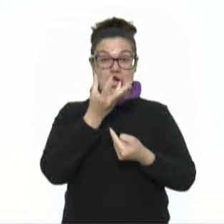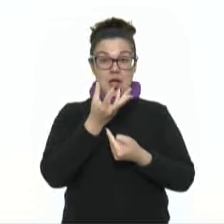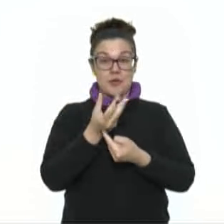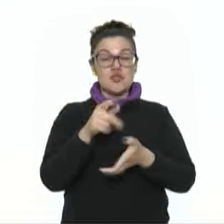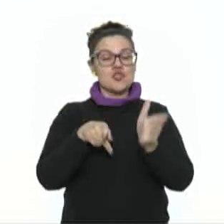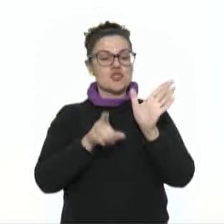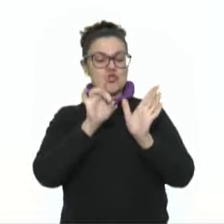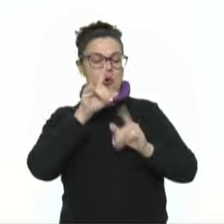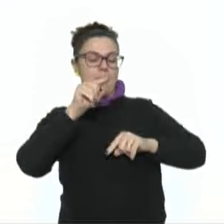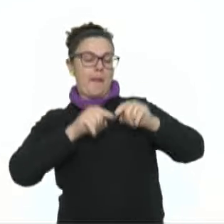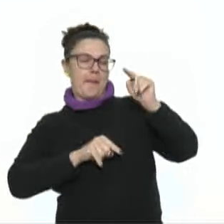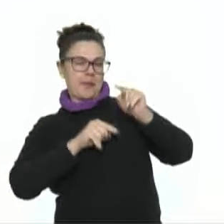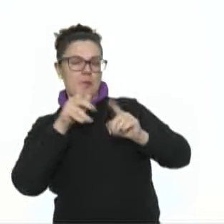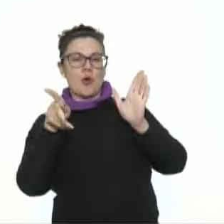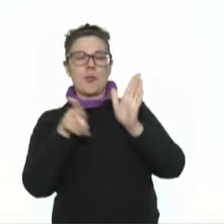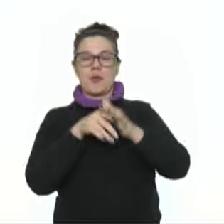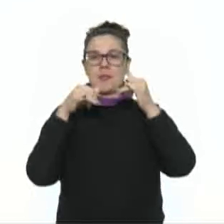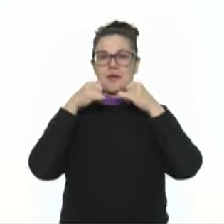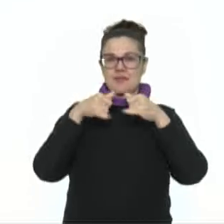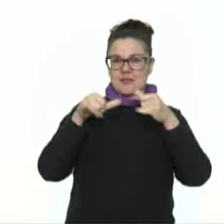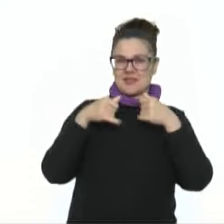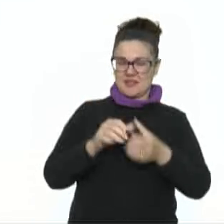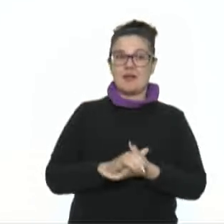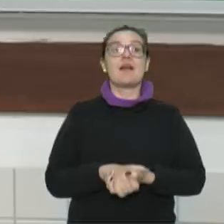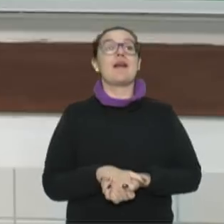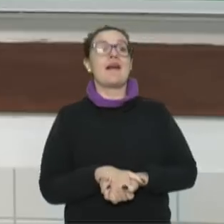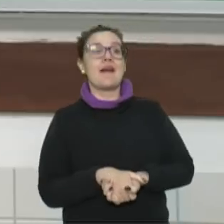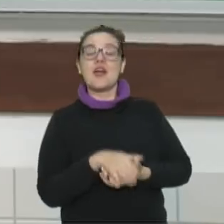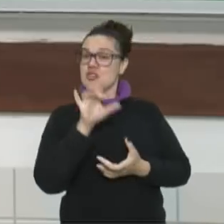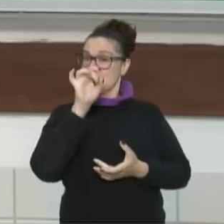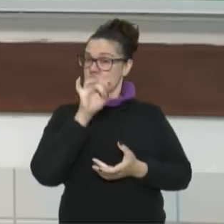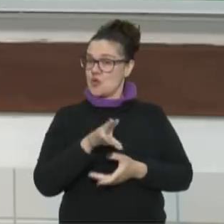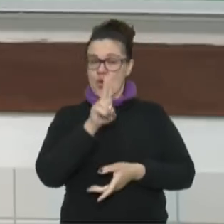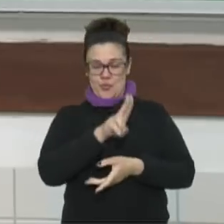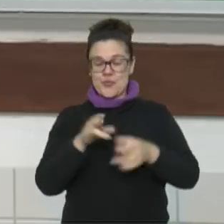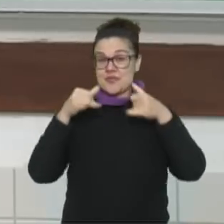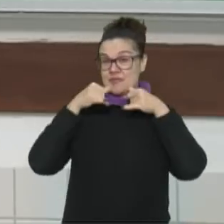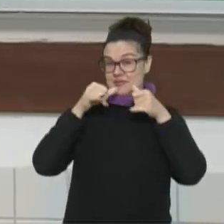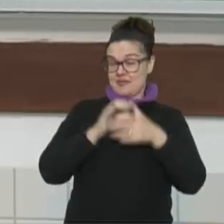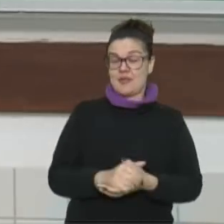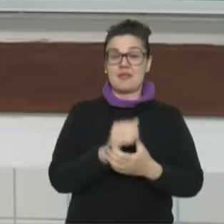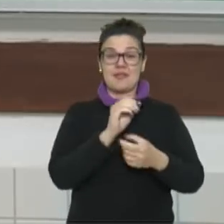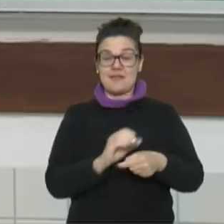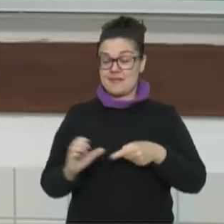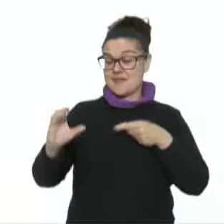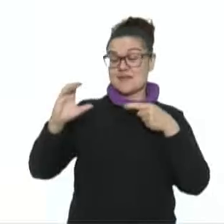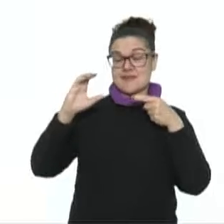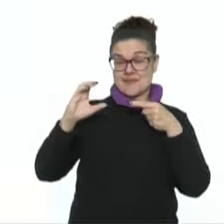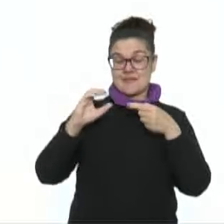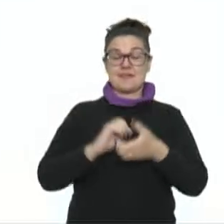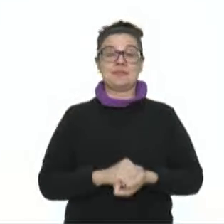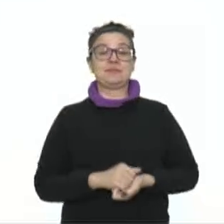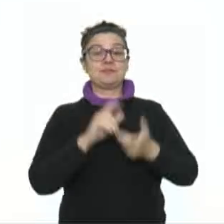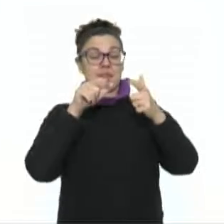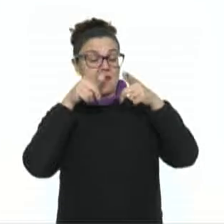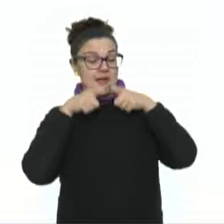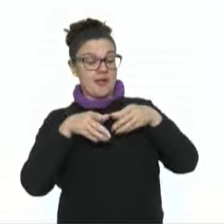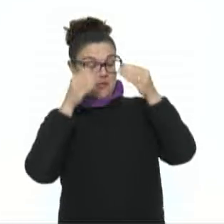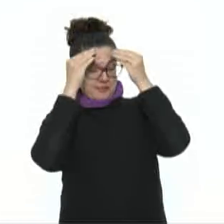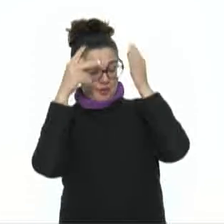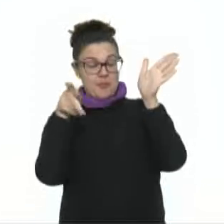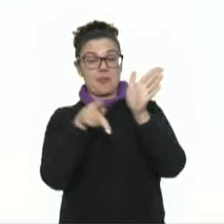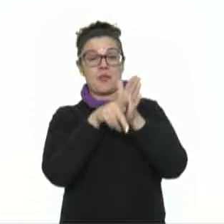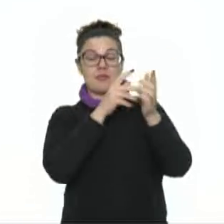equipamentos eletrônicos, será? Que é uma arte que utiliza só de equipamentos eletrônicos? Letra C. É uma linguagem